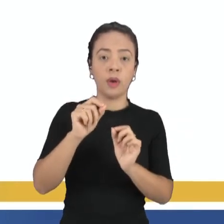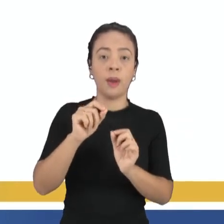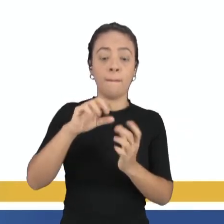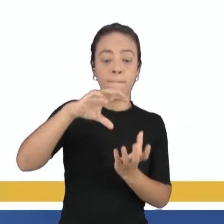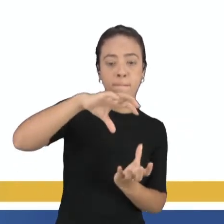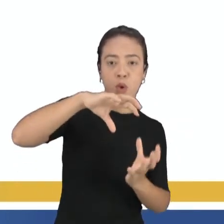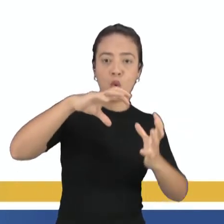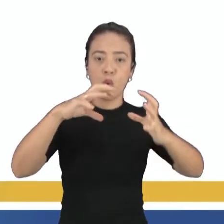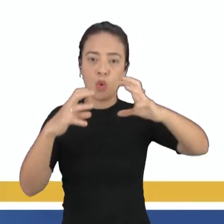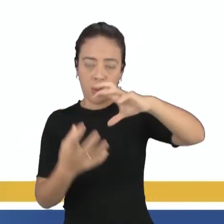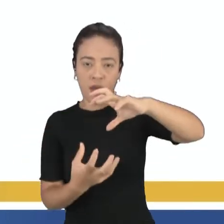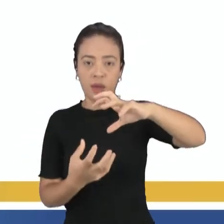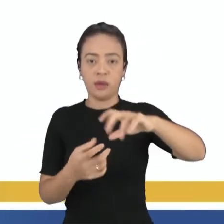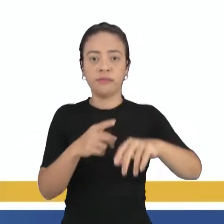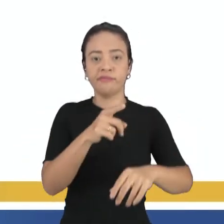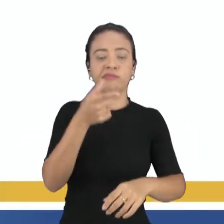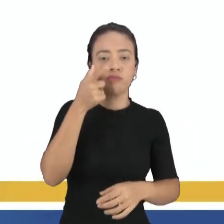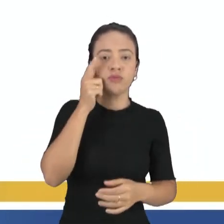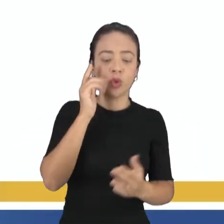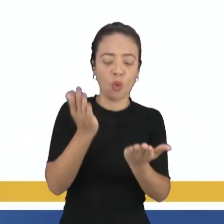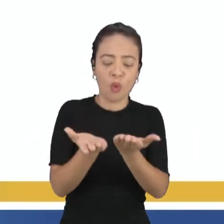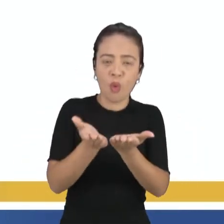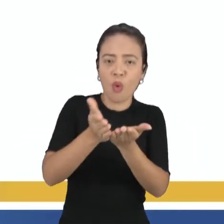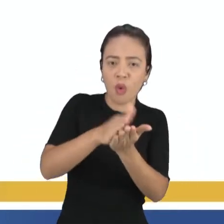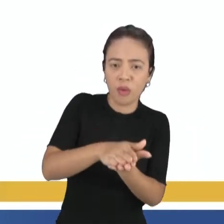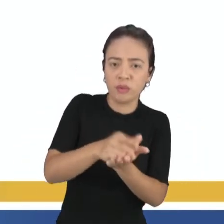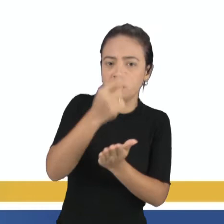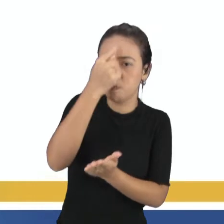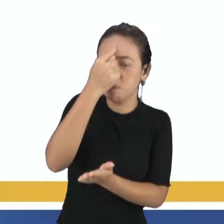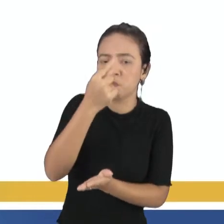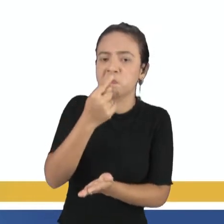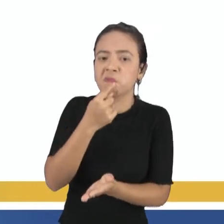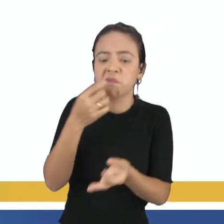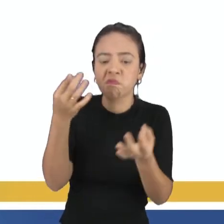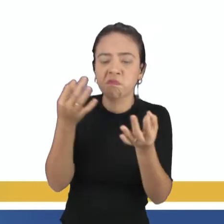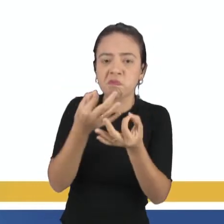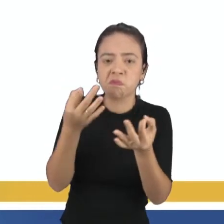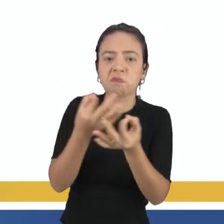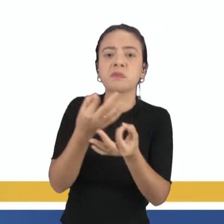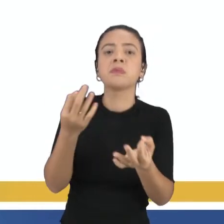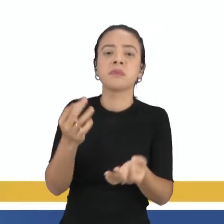girar ele, você conseguiria encaixar essa imagem perfeitamente